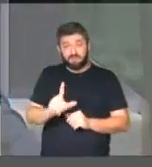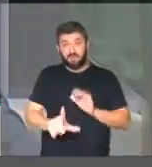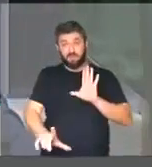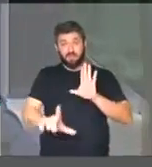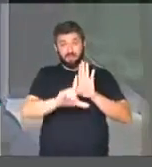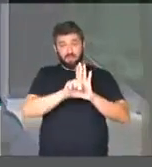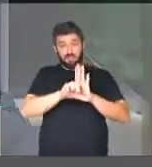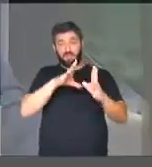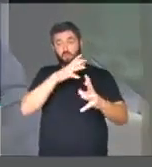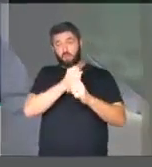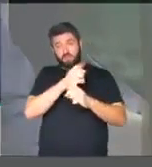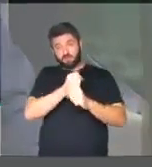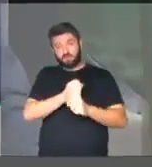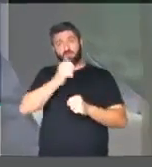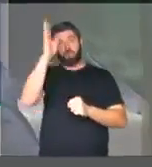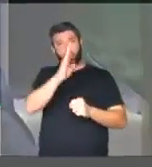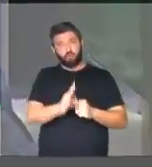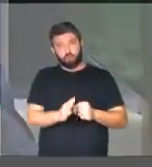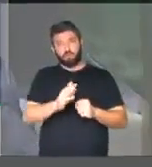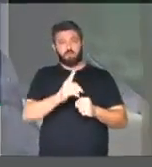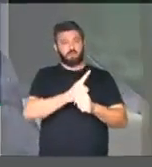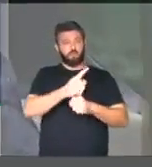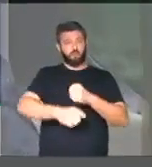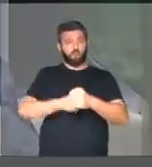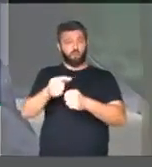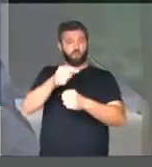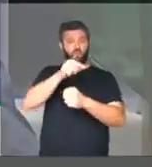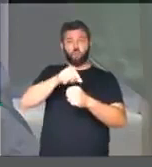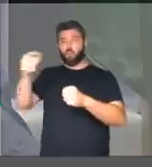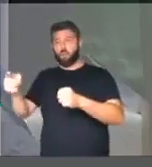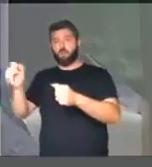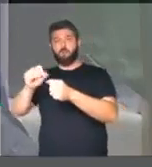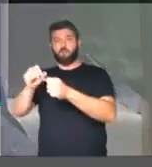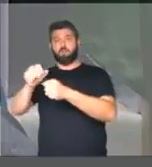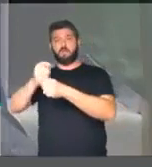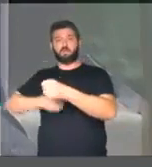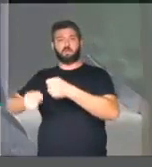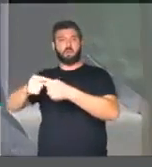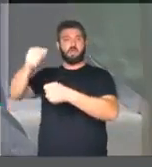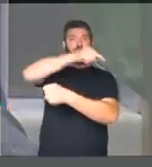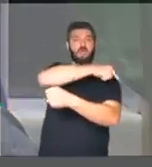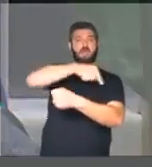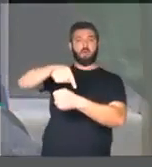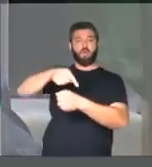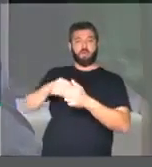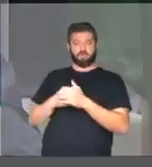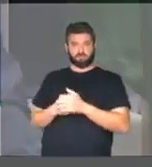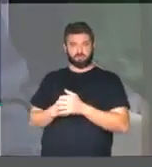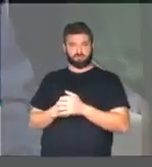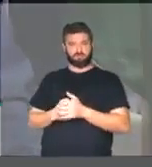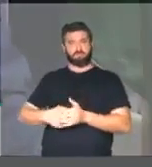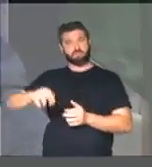lei orçamentária de um ano é aprovada no ano anterior. Senhoras e